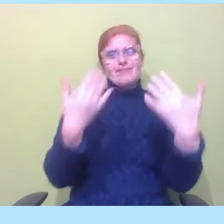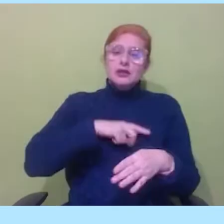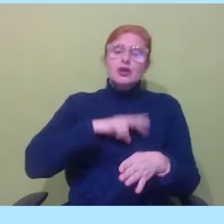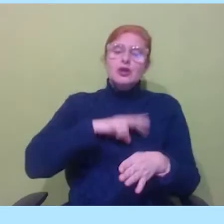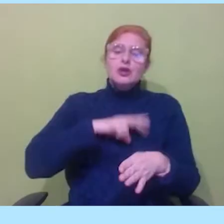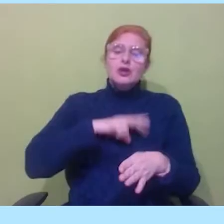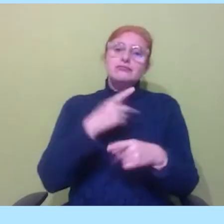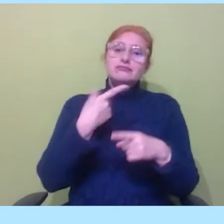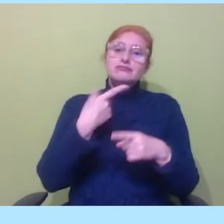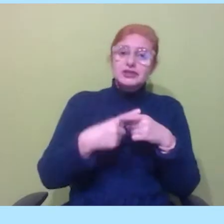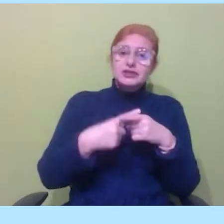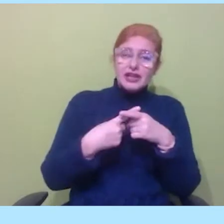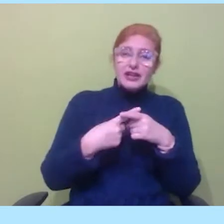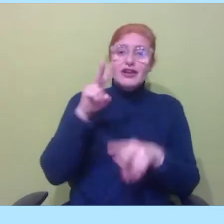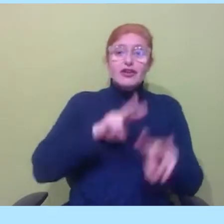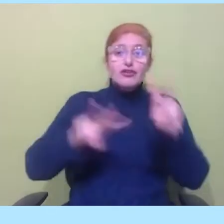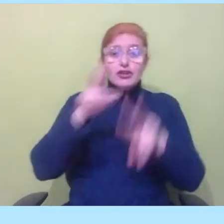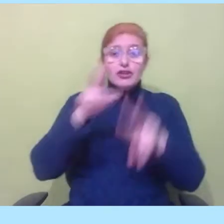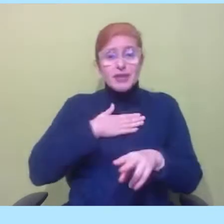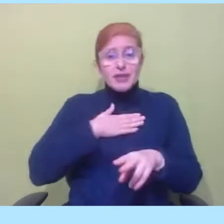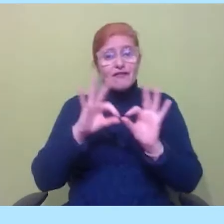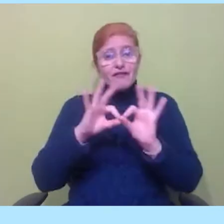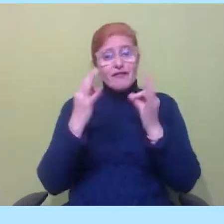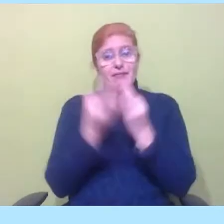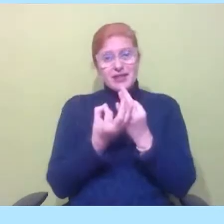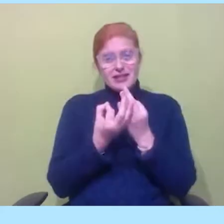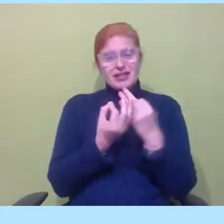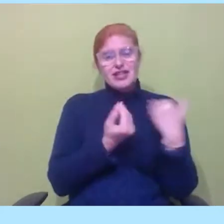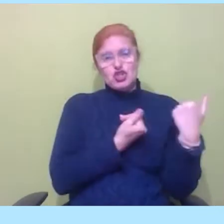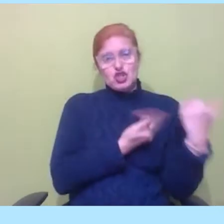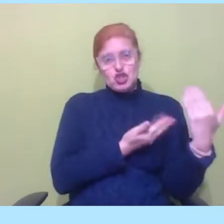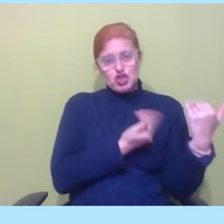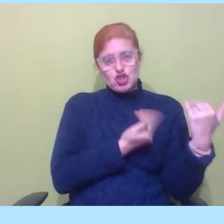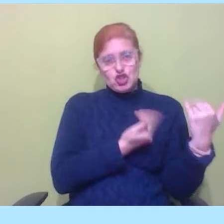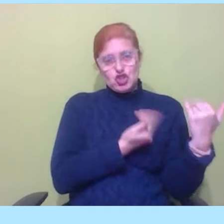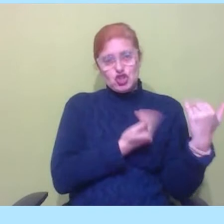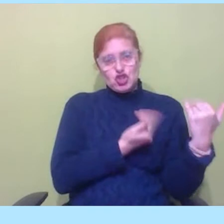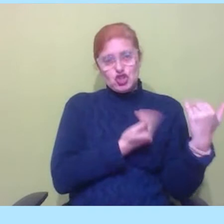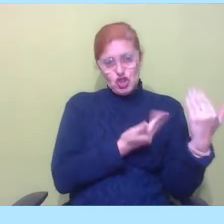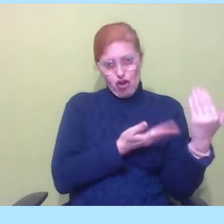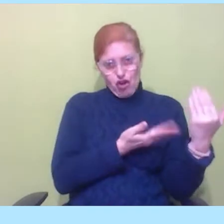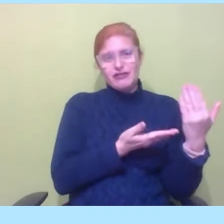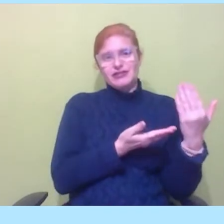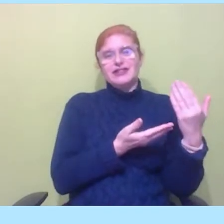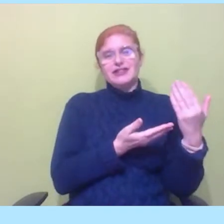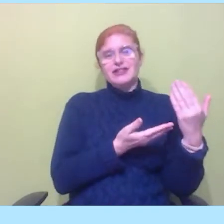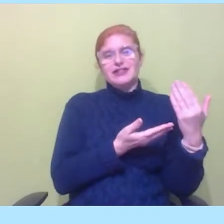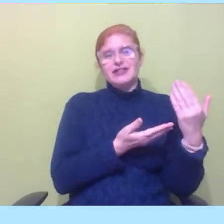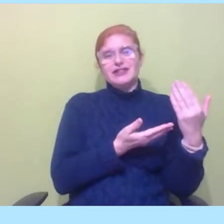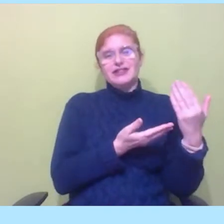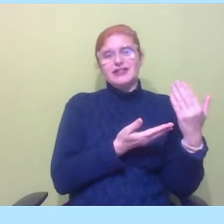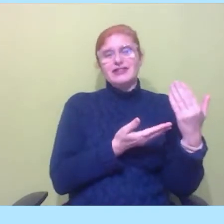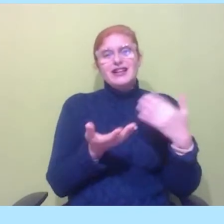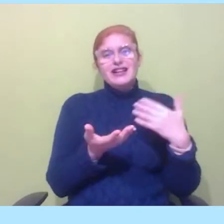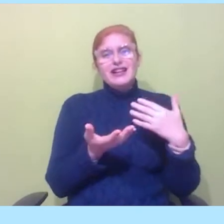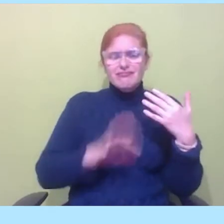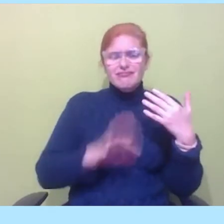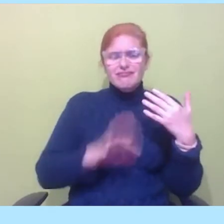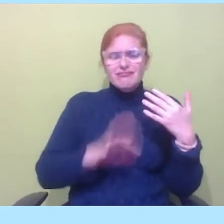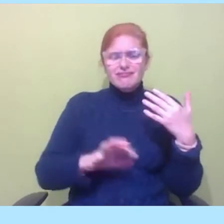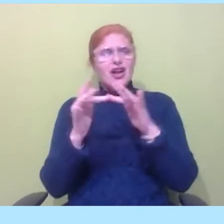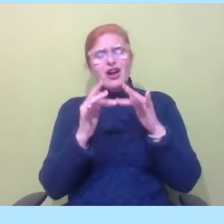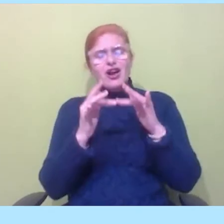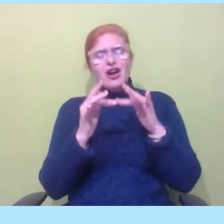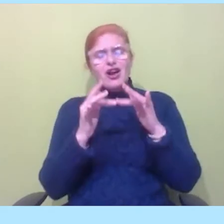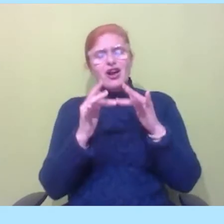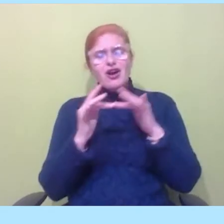família, as jovens da minha família não querem ter cuidado, elas querem ser vistas, elas